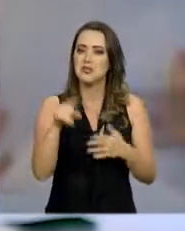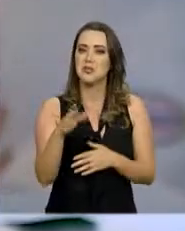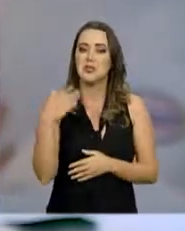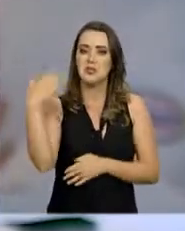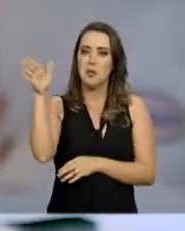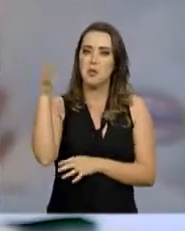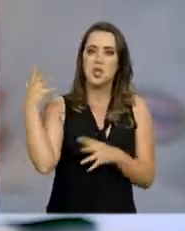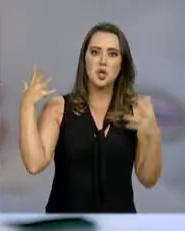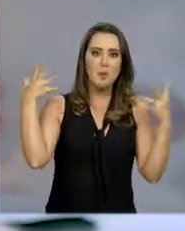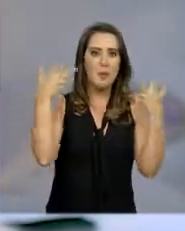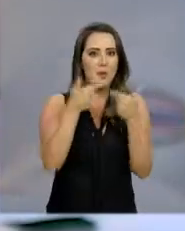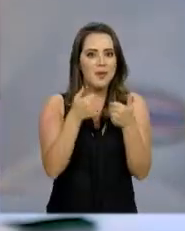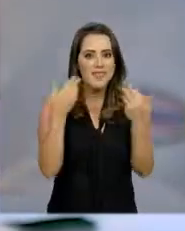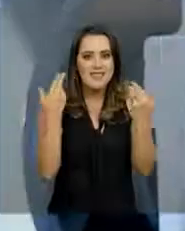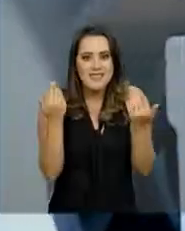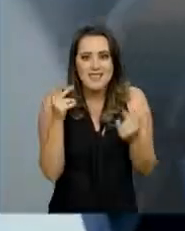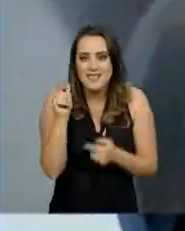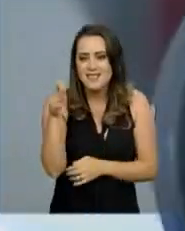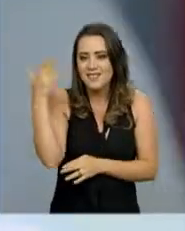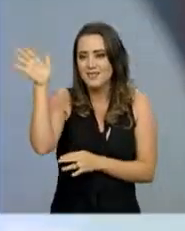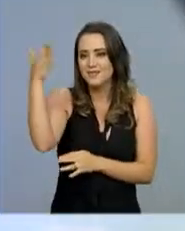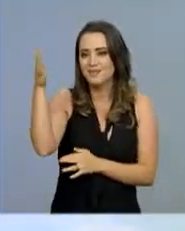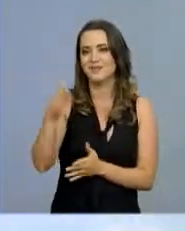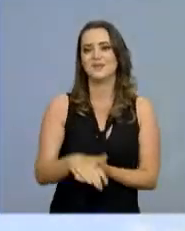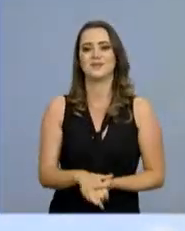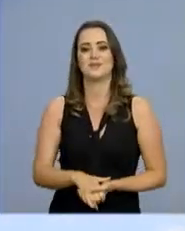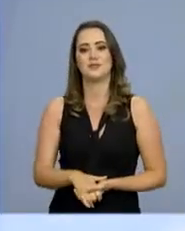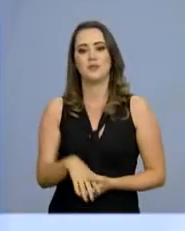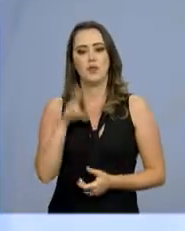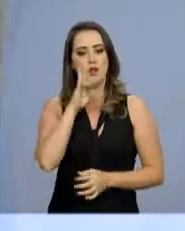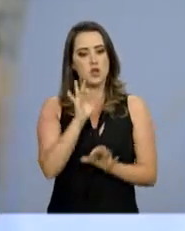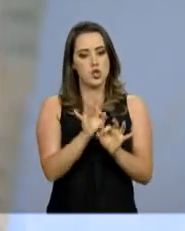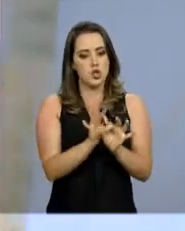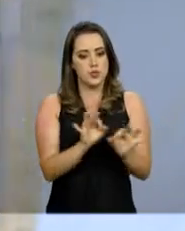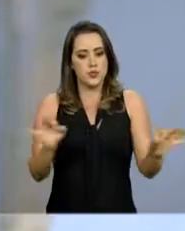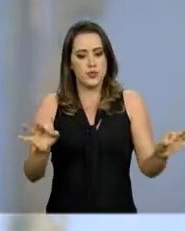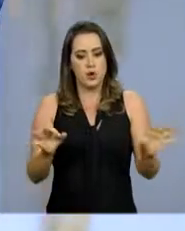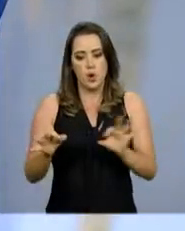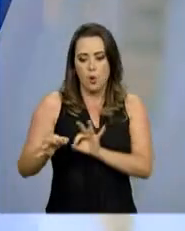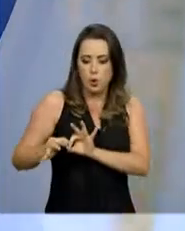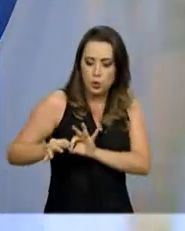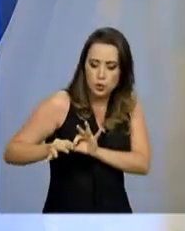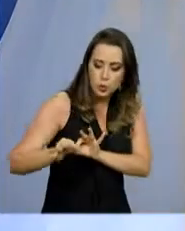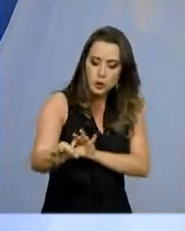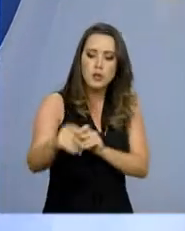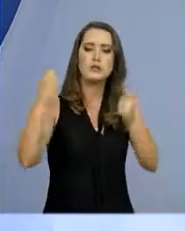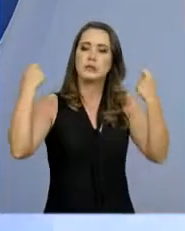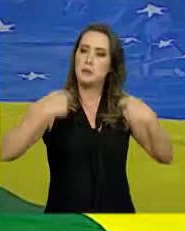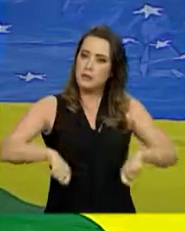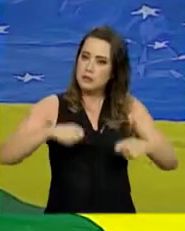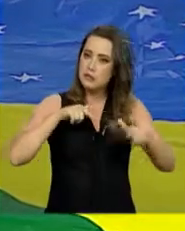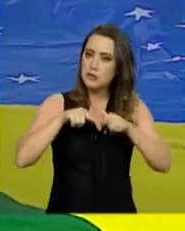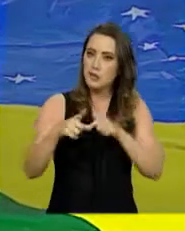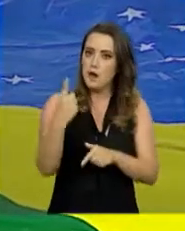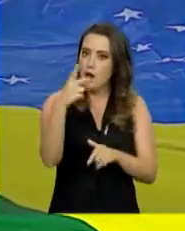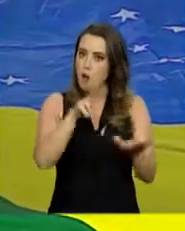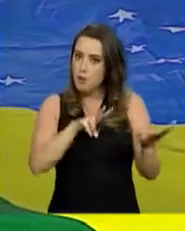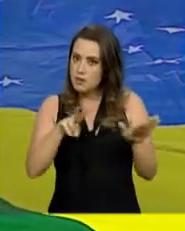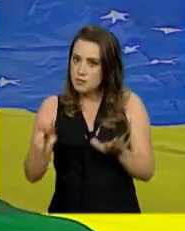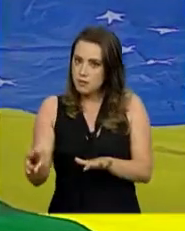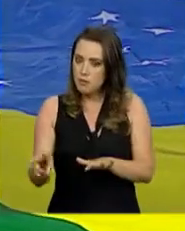bandeira tão bonita como a nossa. Pelas grandes dimensões, a bandeira leva uma semana para ficar pronta. São